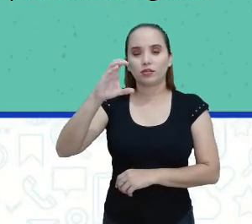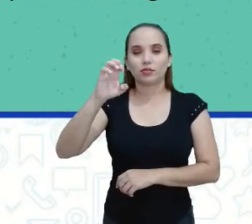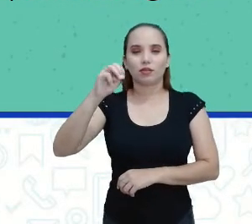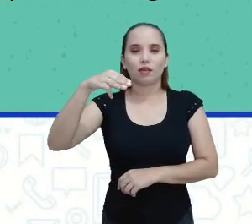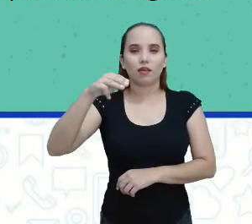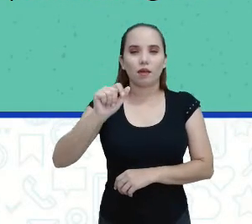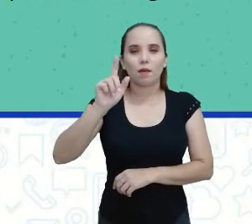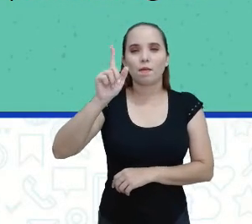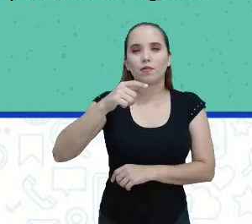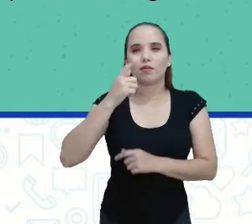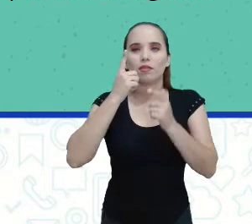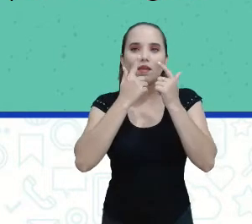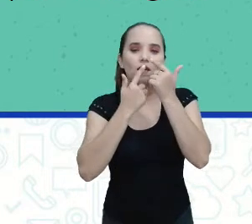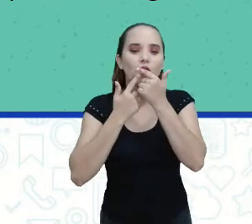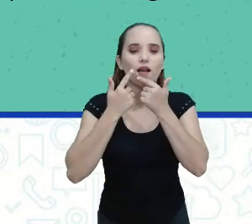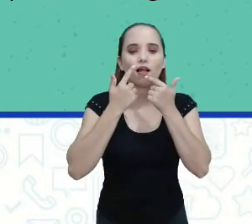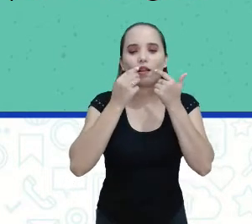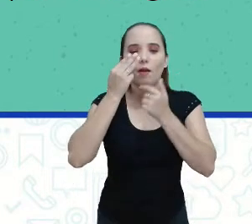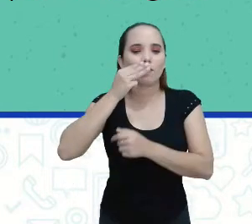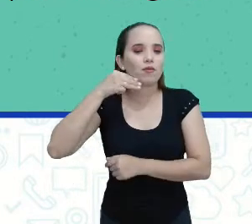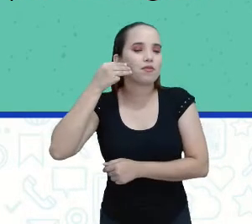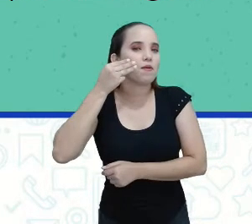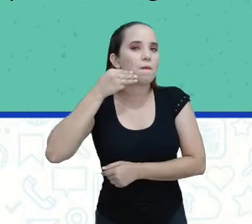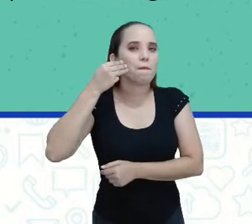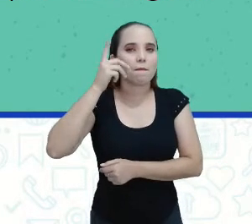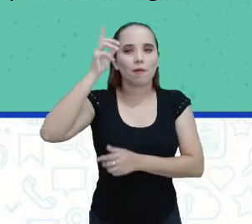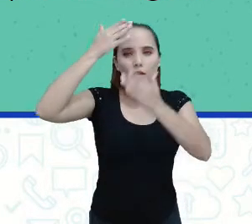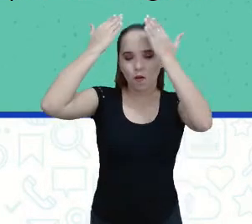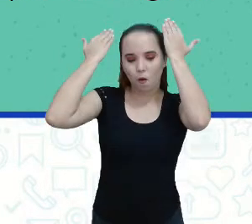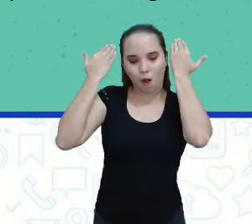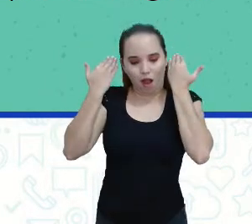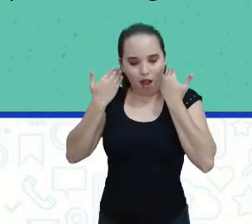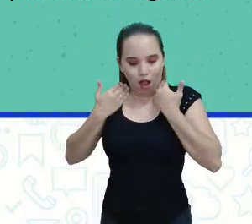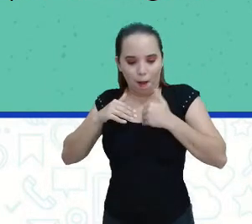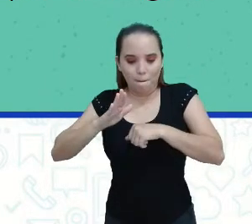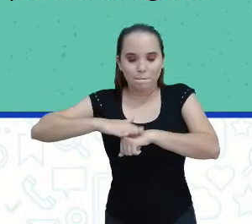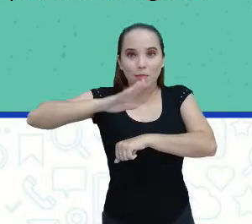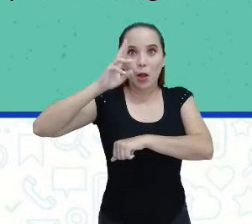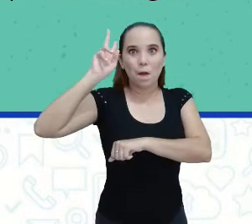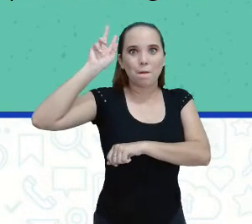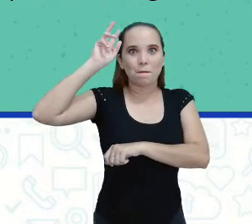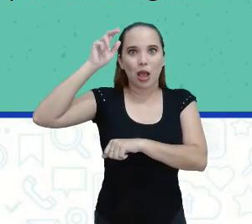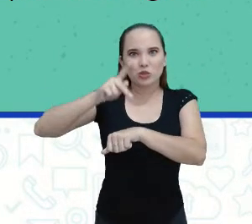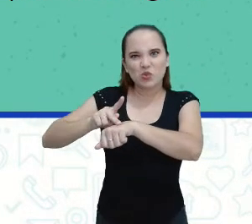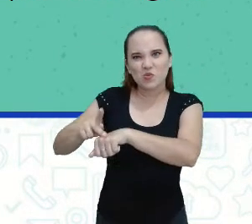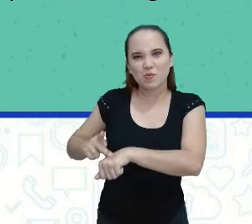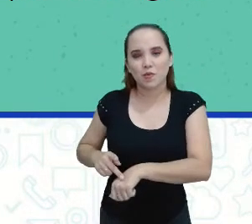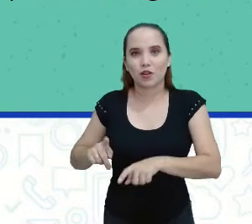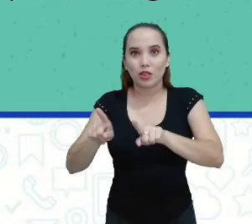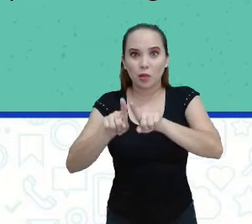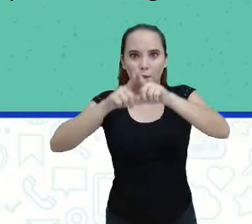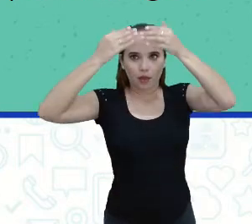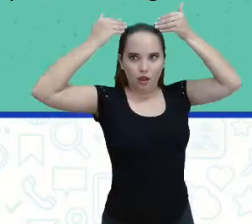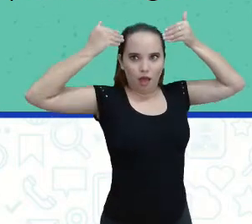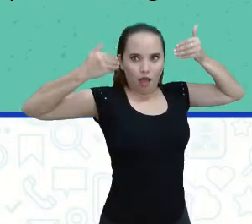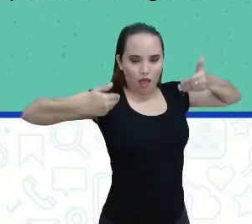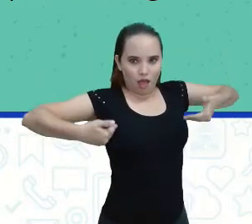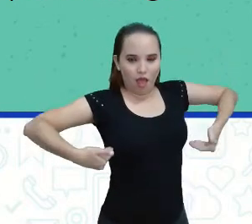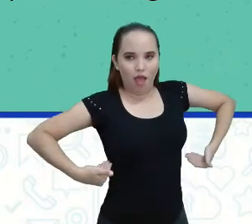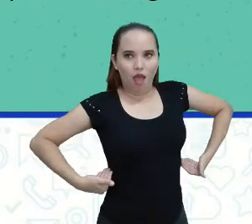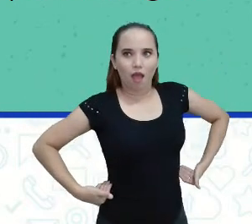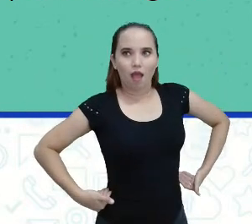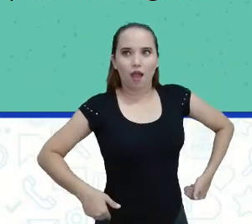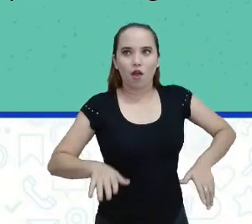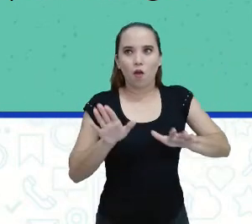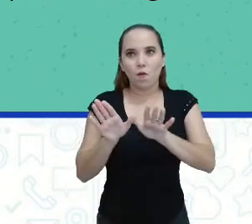mel, que tinha os cabelos mais negros que a asa da graúna, e mais longos que o seu talhe de palmeira.